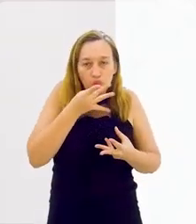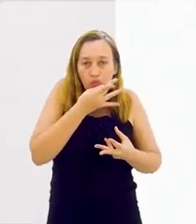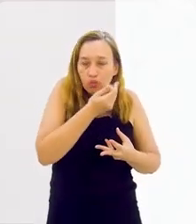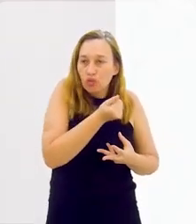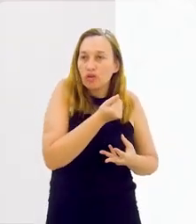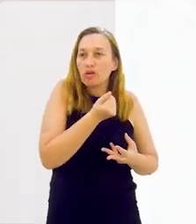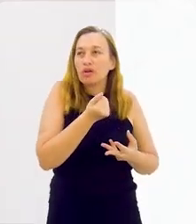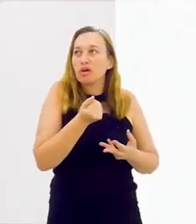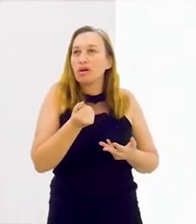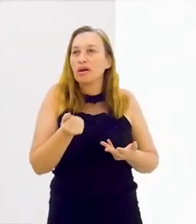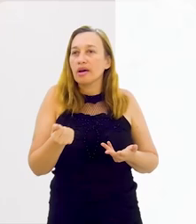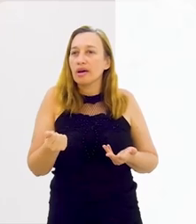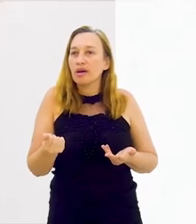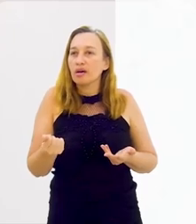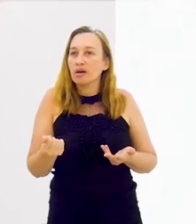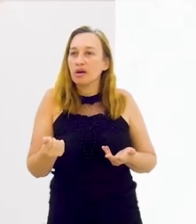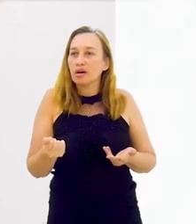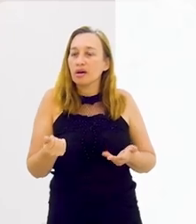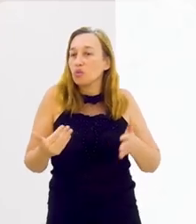do macarrão,